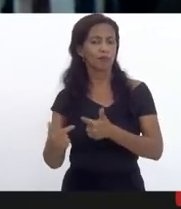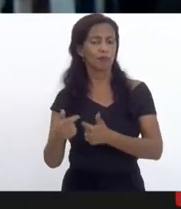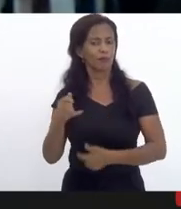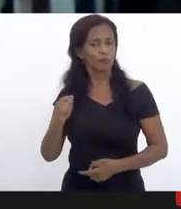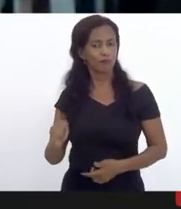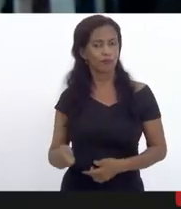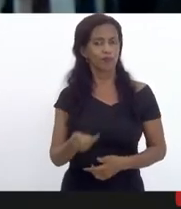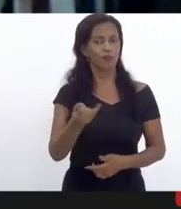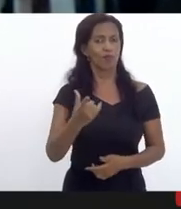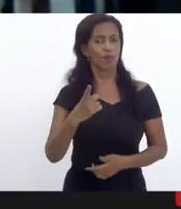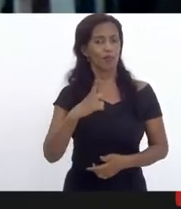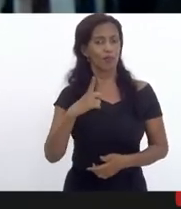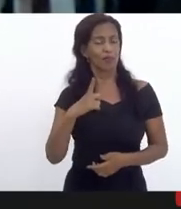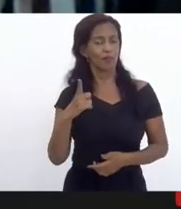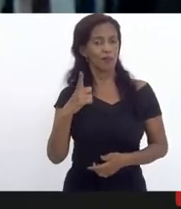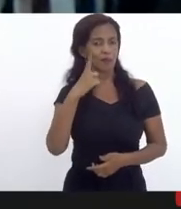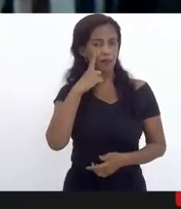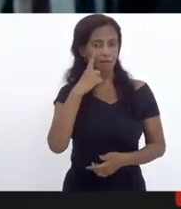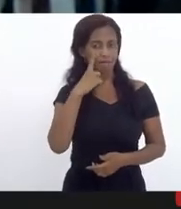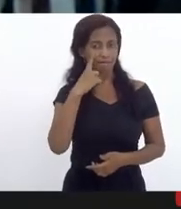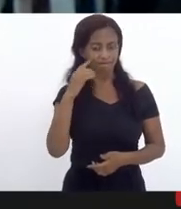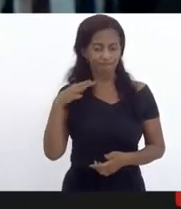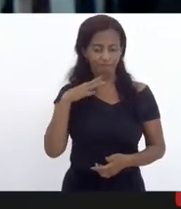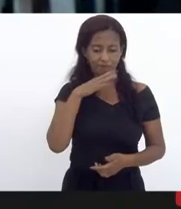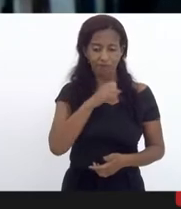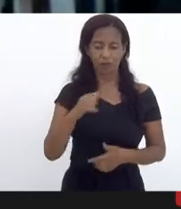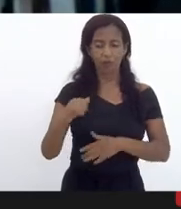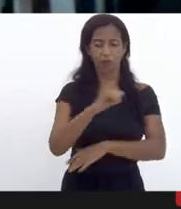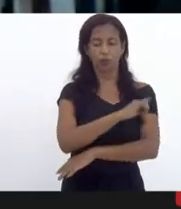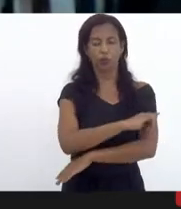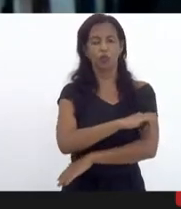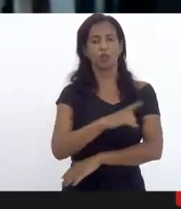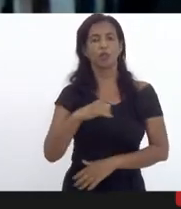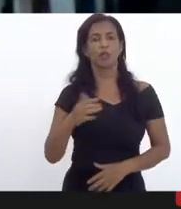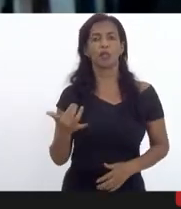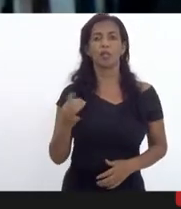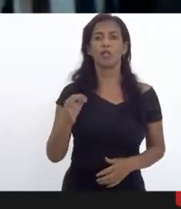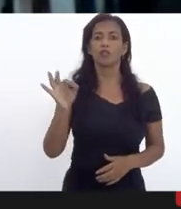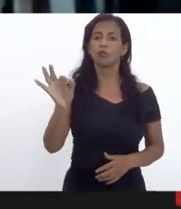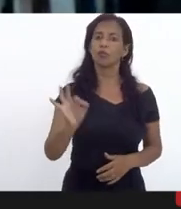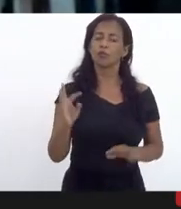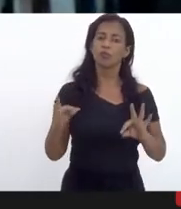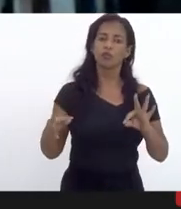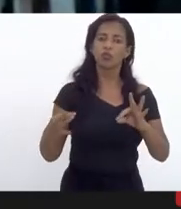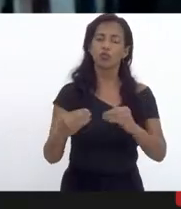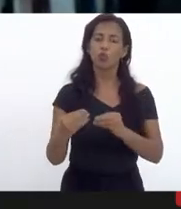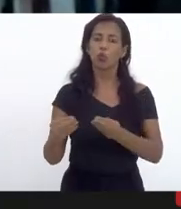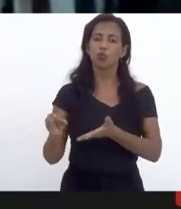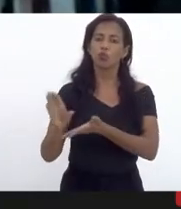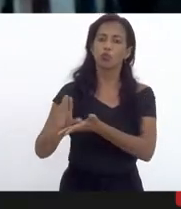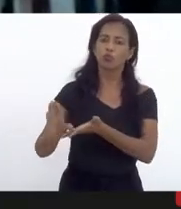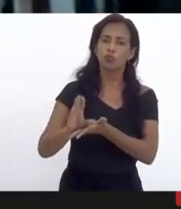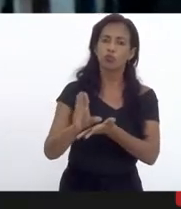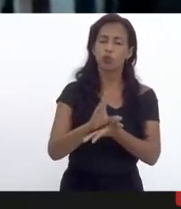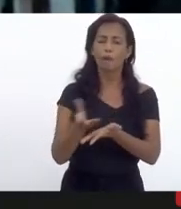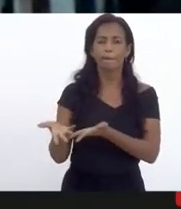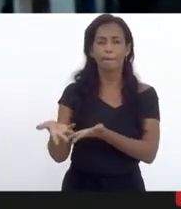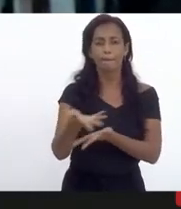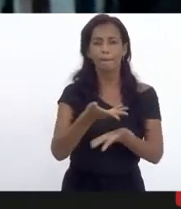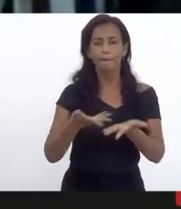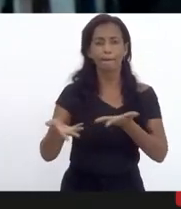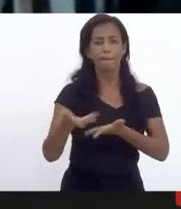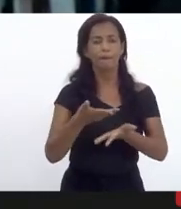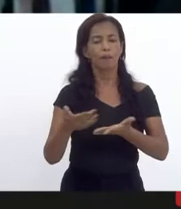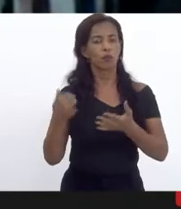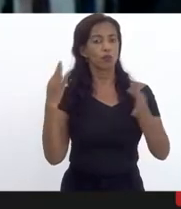gente tem que levar em conta que o Rio de Janeiro também responde por cerca de 10% de todos os recursos do turismo